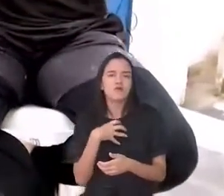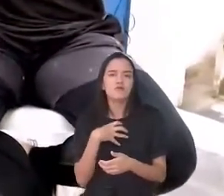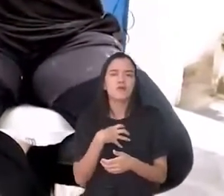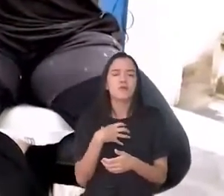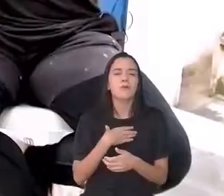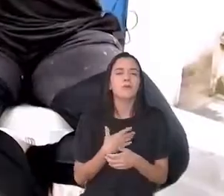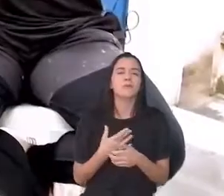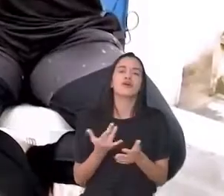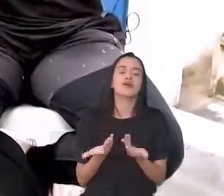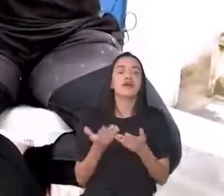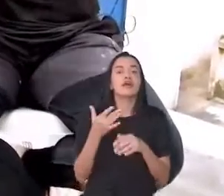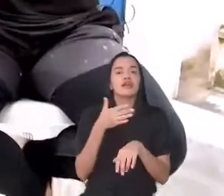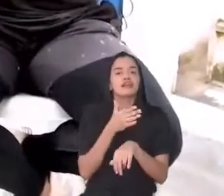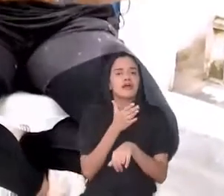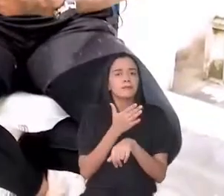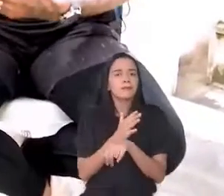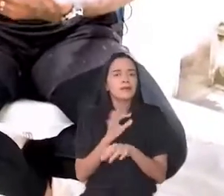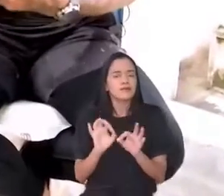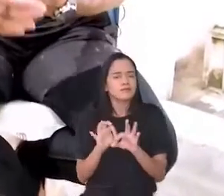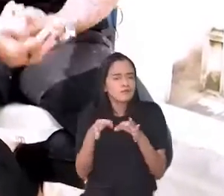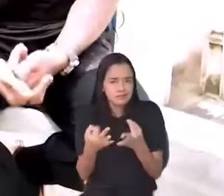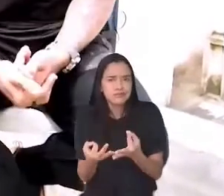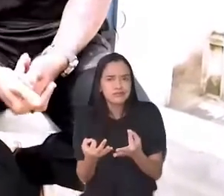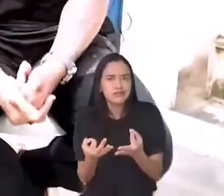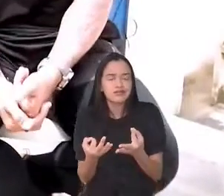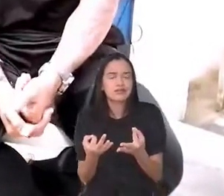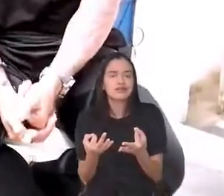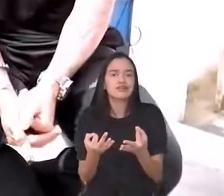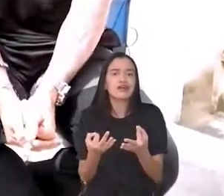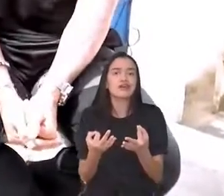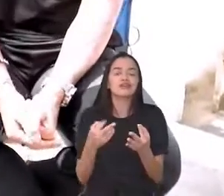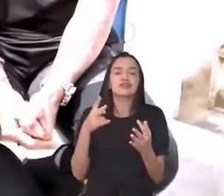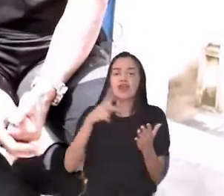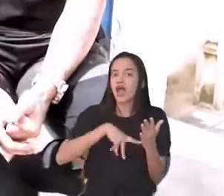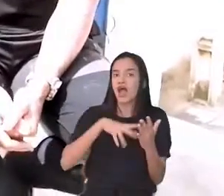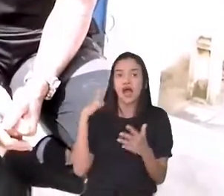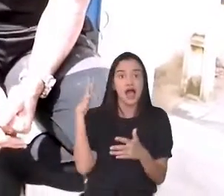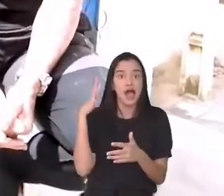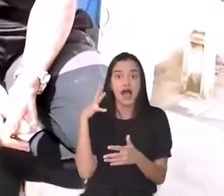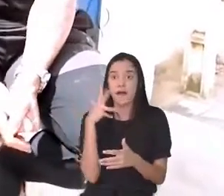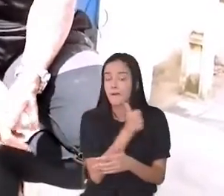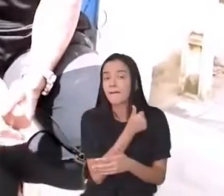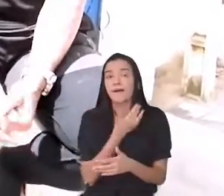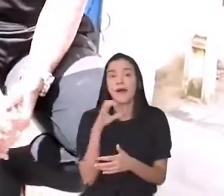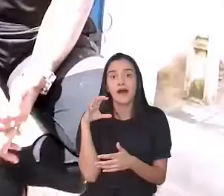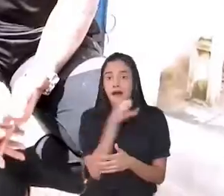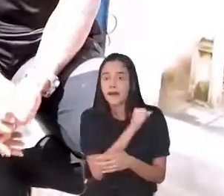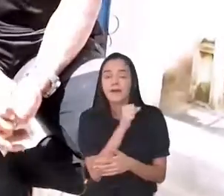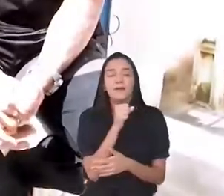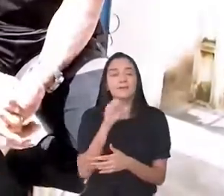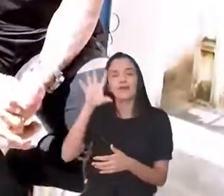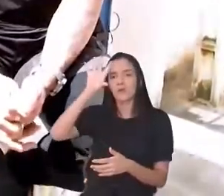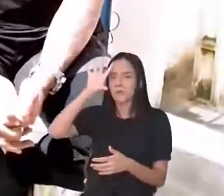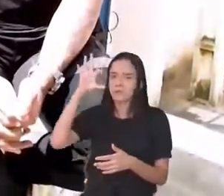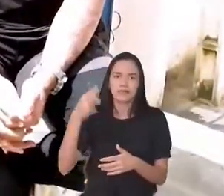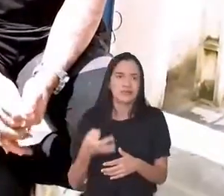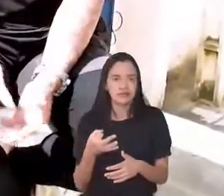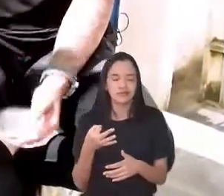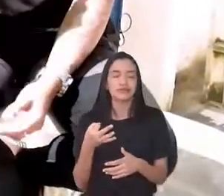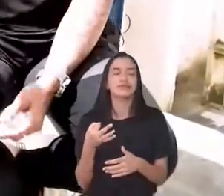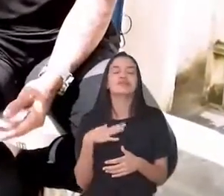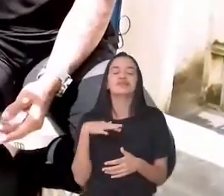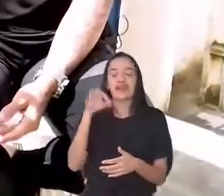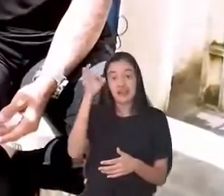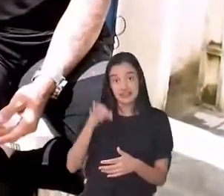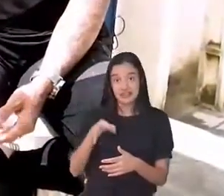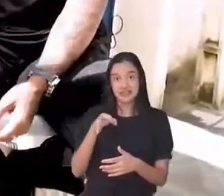de você fazer uma mensagem que ela seja lida rapidamente, compreendida numa tacada, assim, quase drops, né? Exatamente.